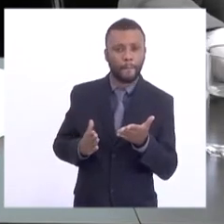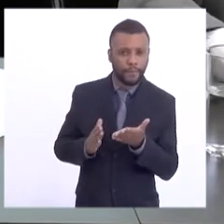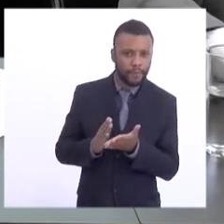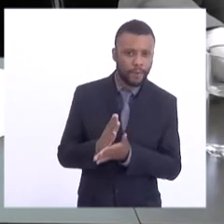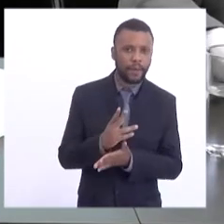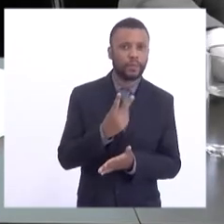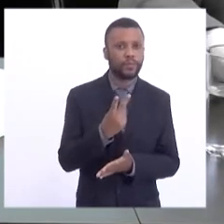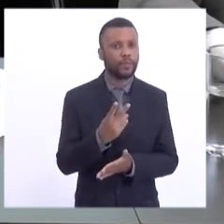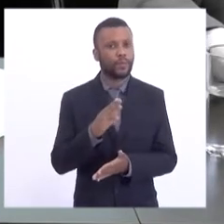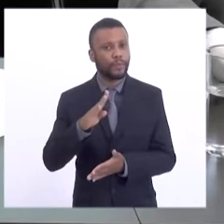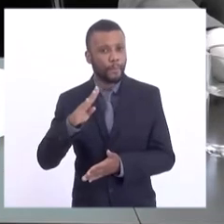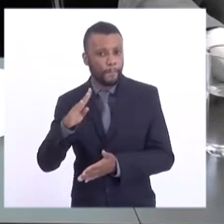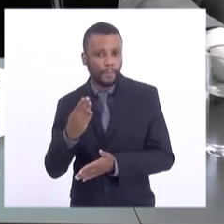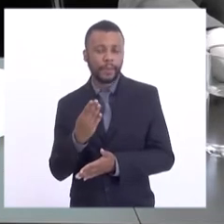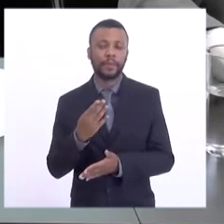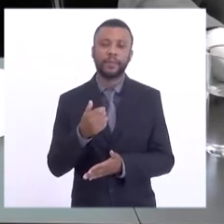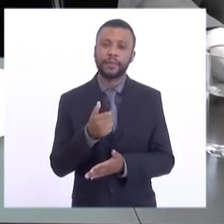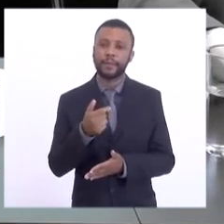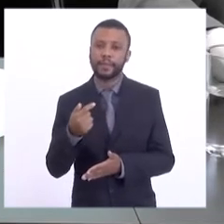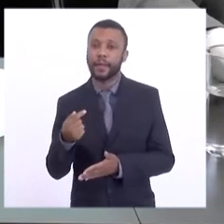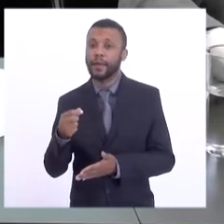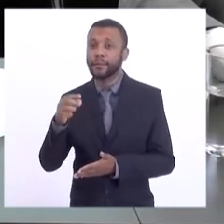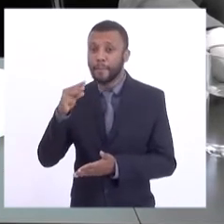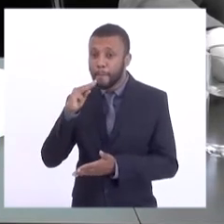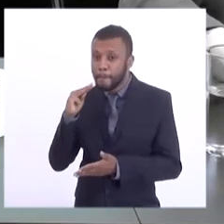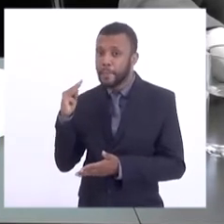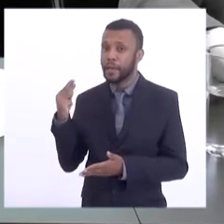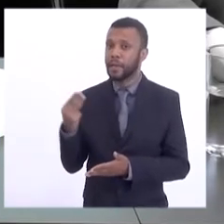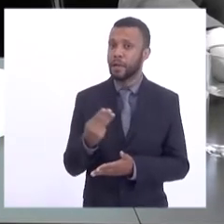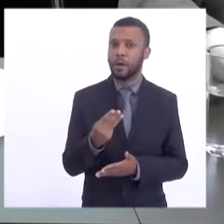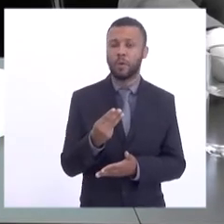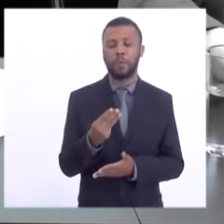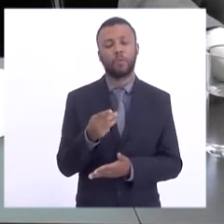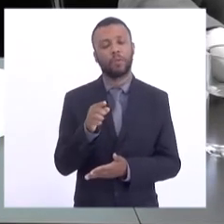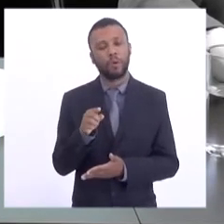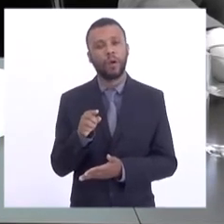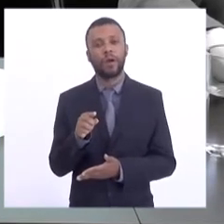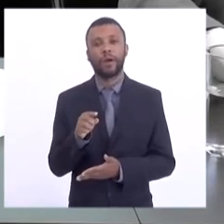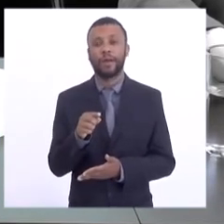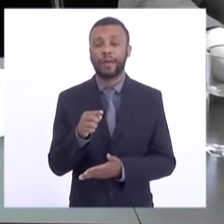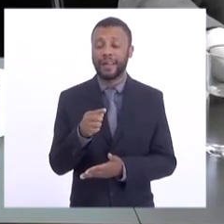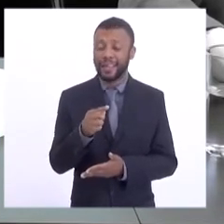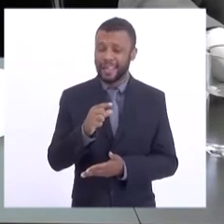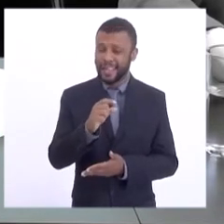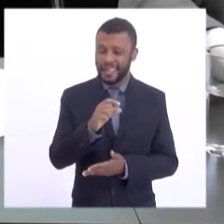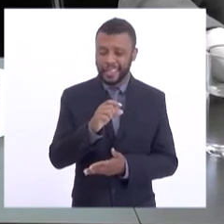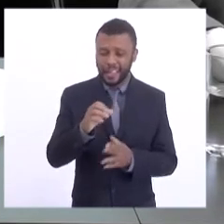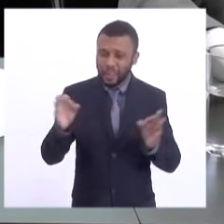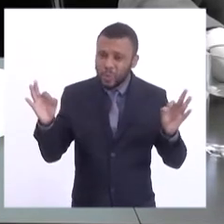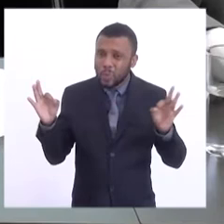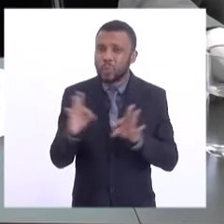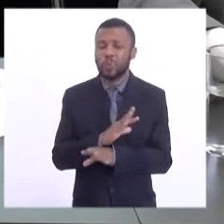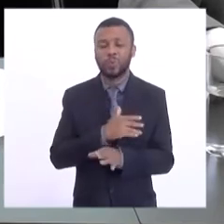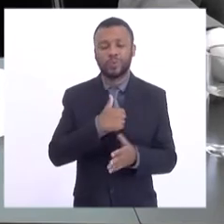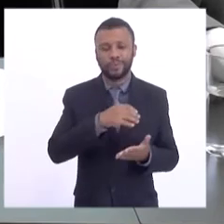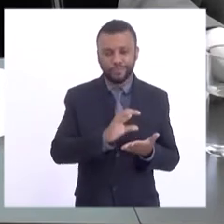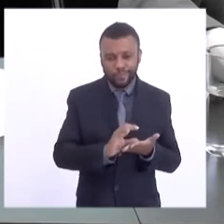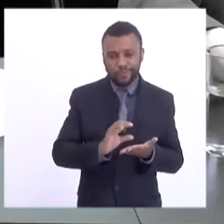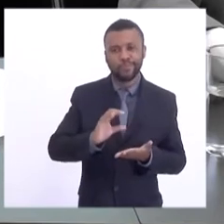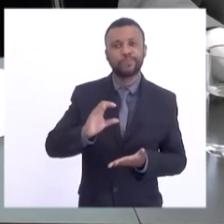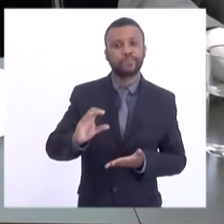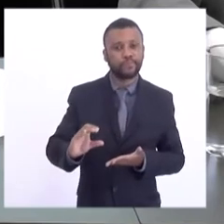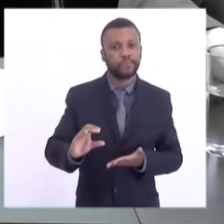Bis e 17 aproximadamente esse recurso Ele está sem por cento Como já disse nos perdão ser